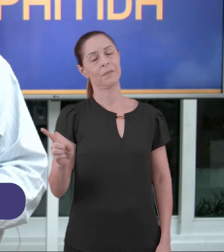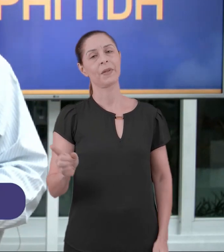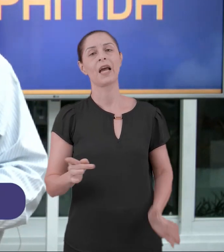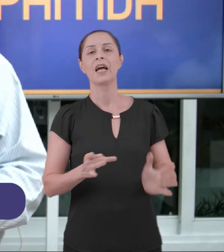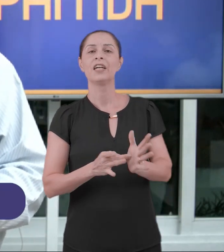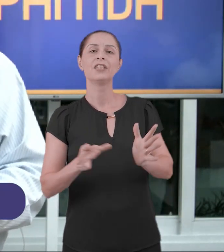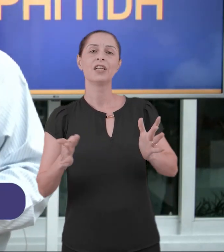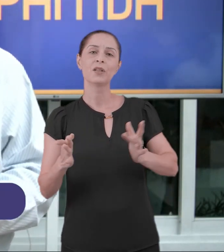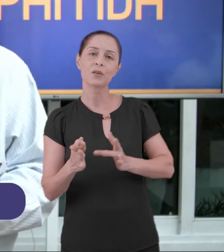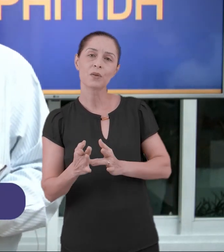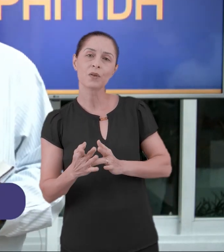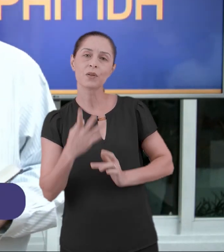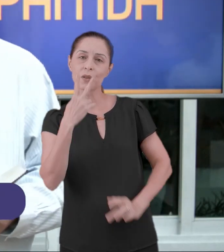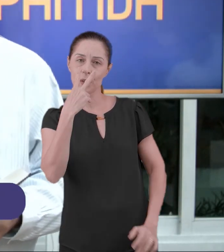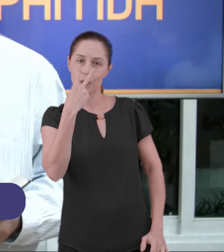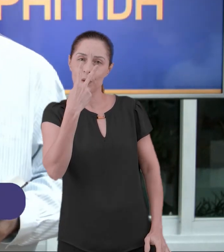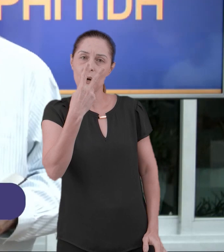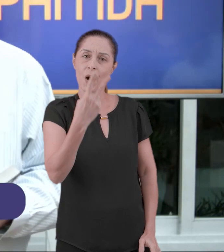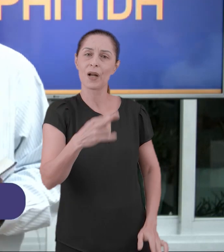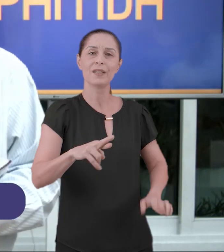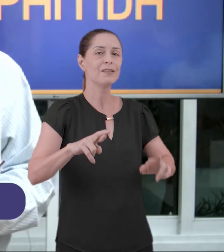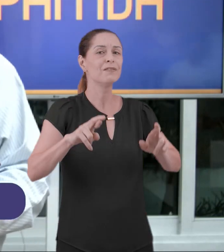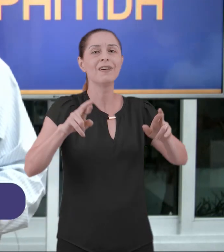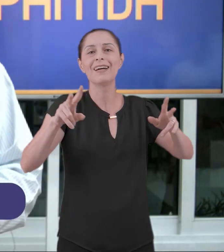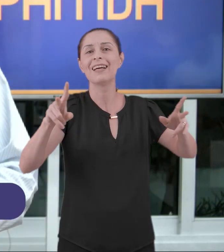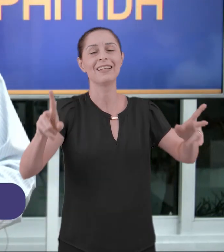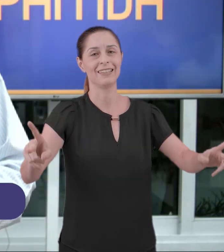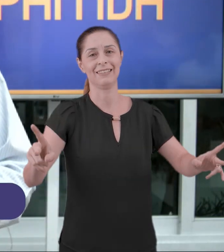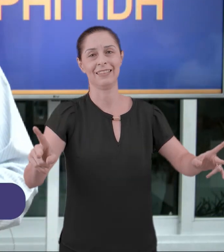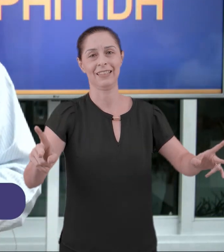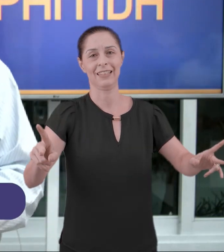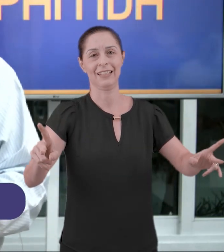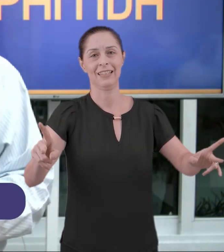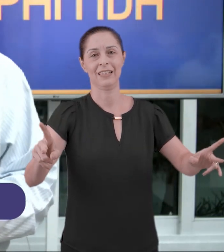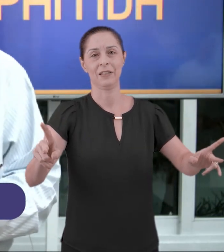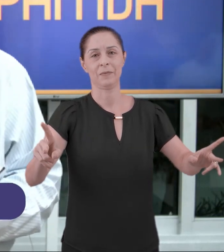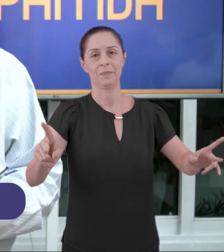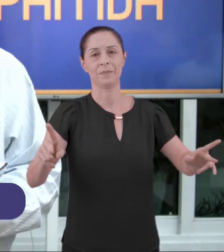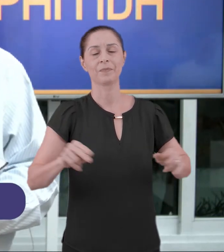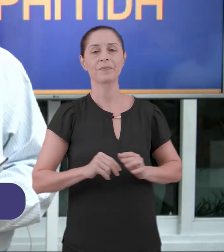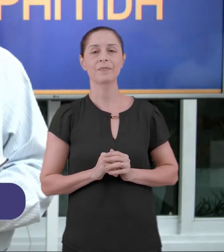porque, ao invés de procurar a causa,